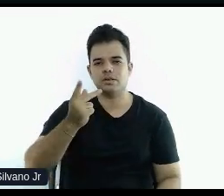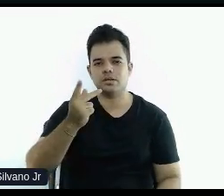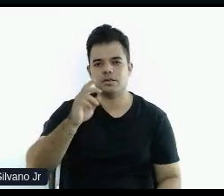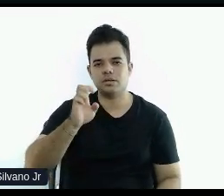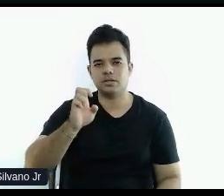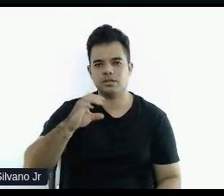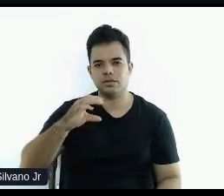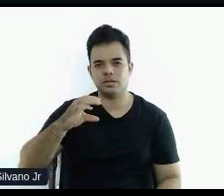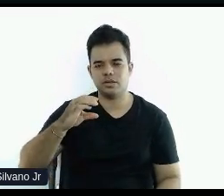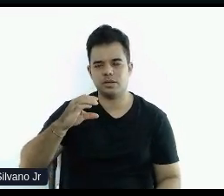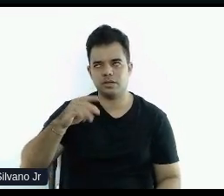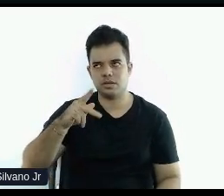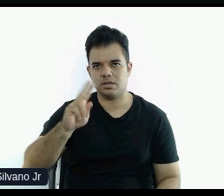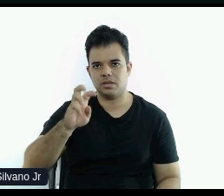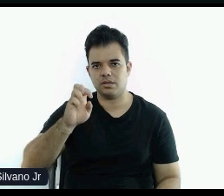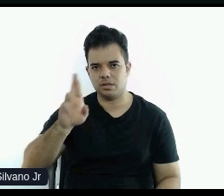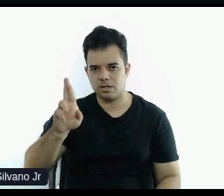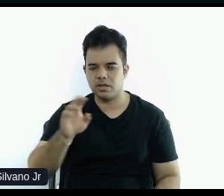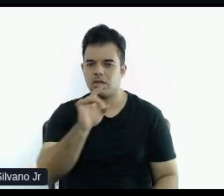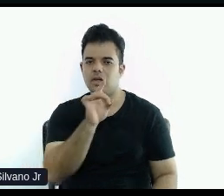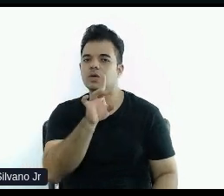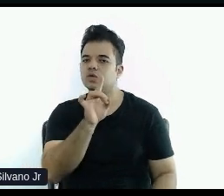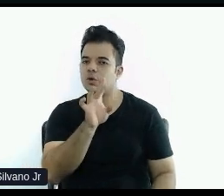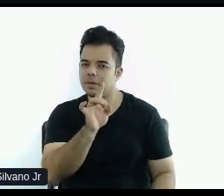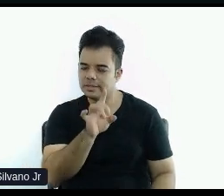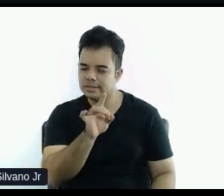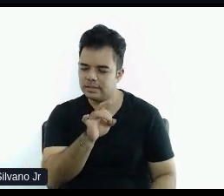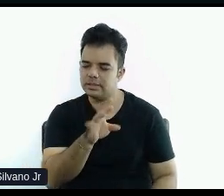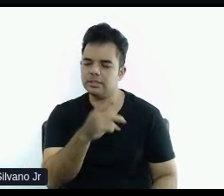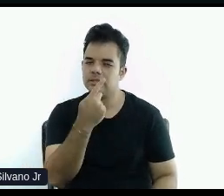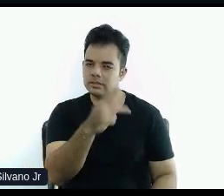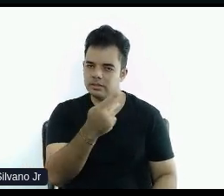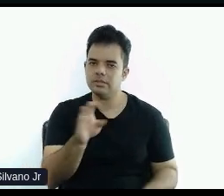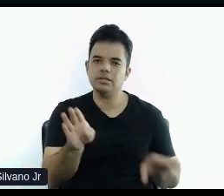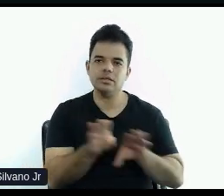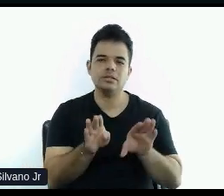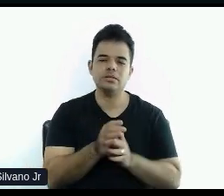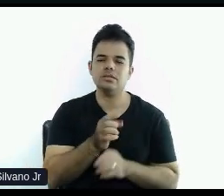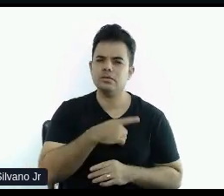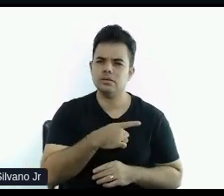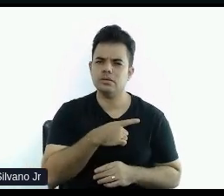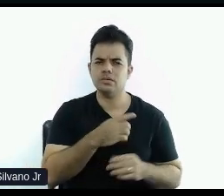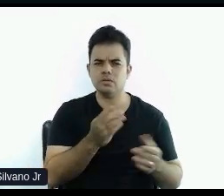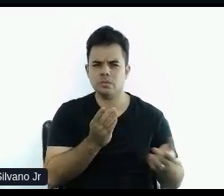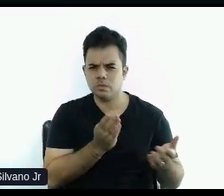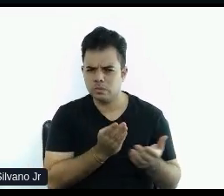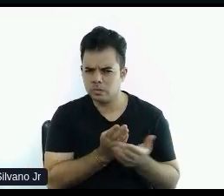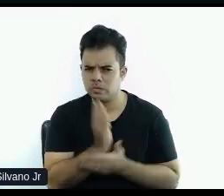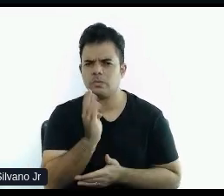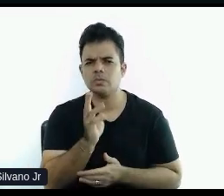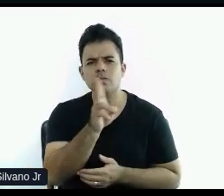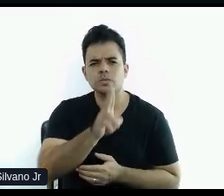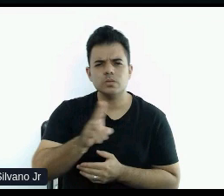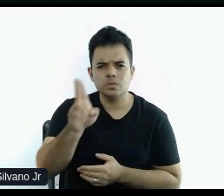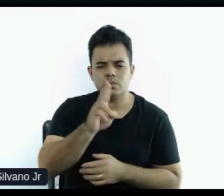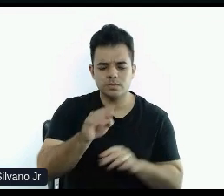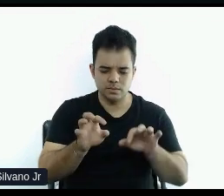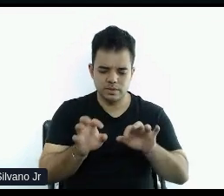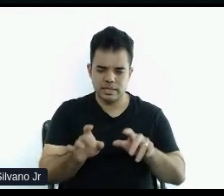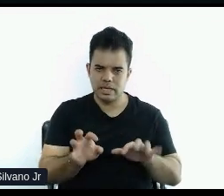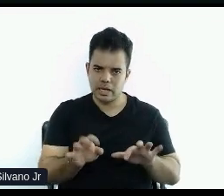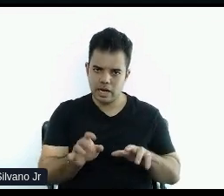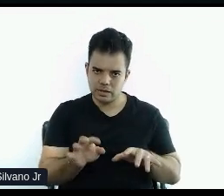Um teste com uma ferramenta automatizada. A gente vai ter uma validação usando a navegação por teclado. A gente vai ter